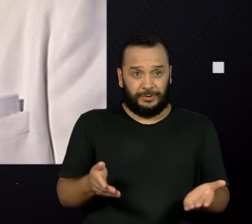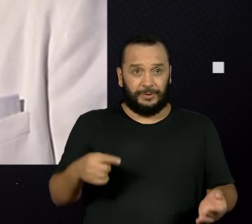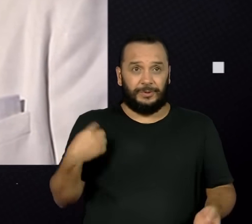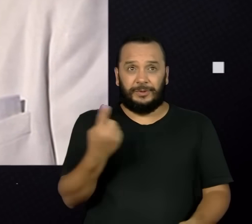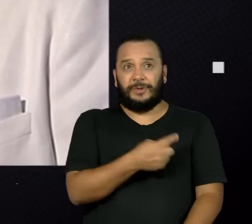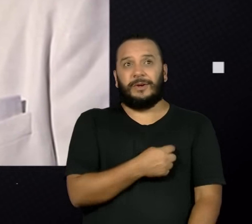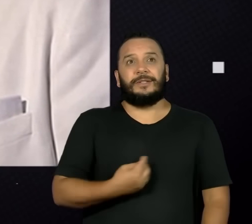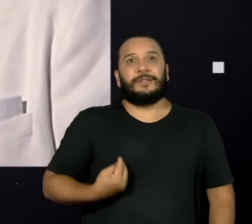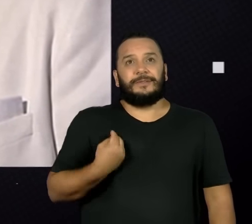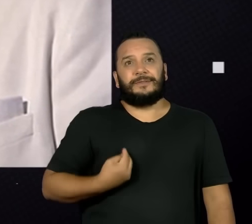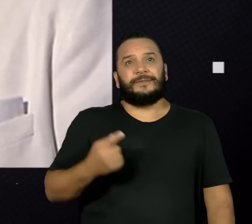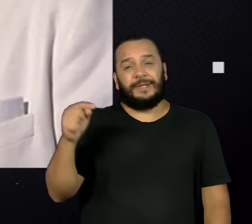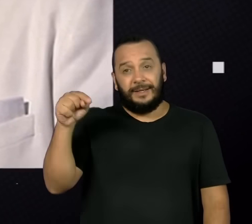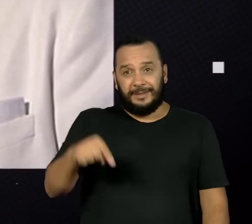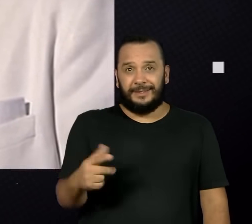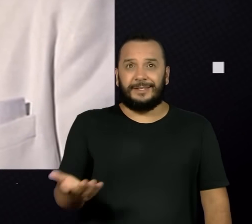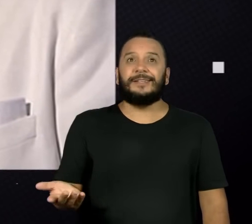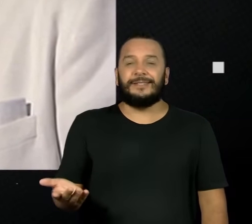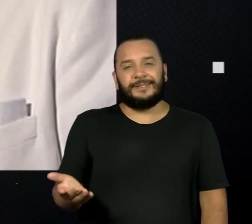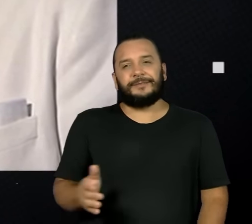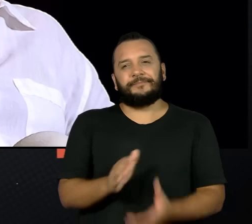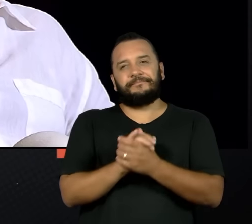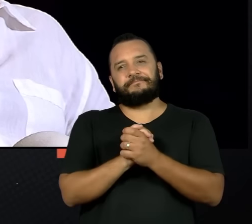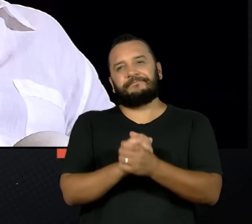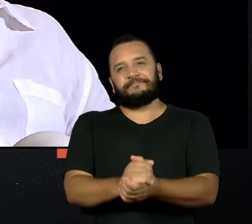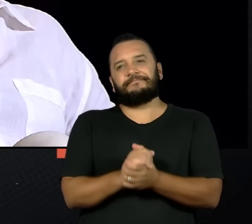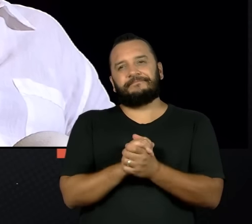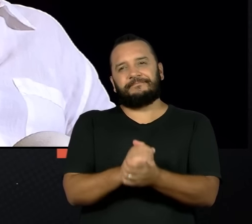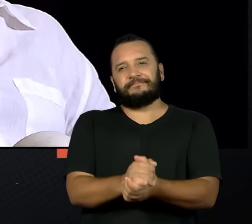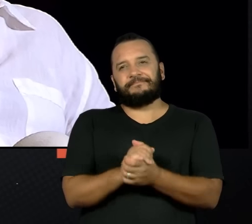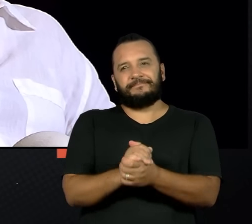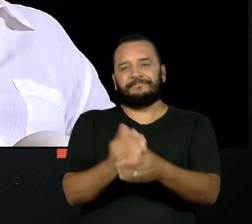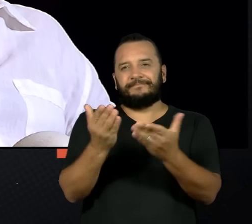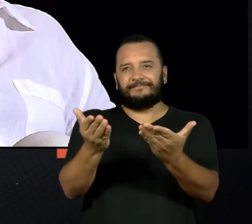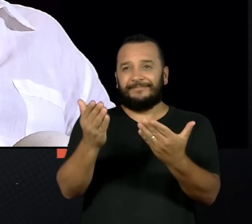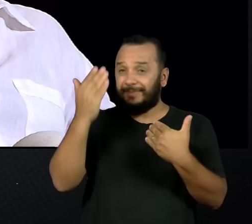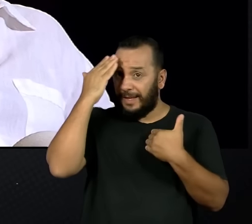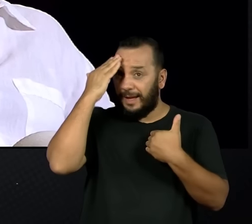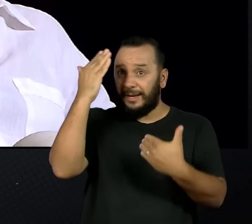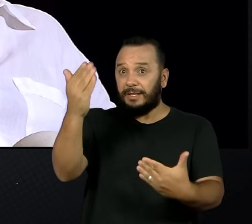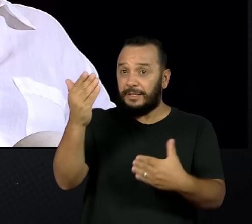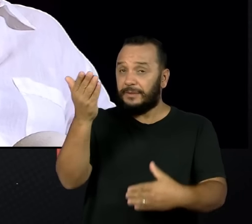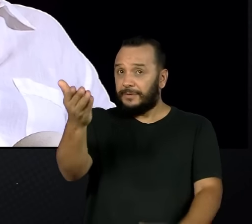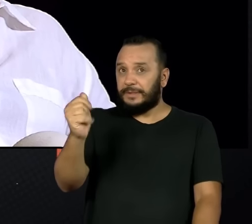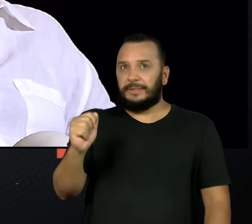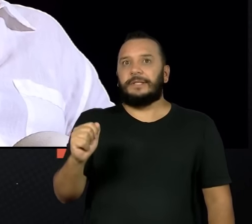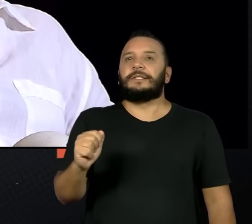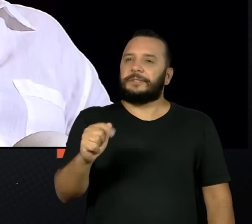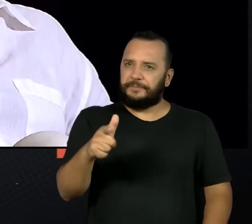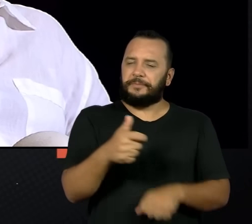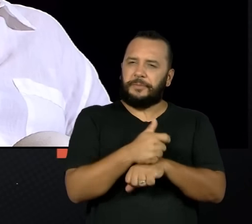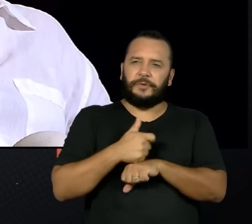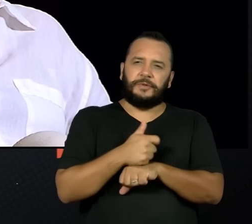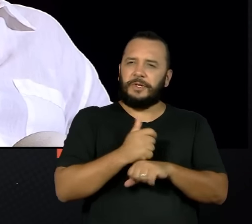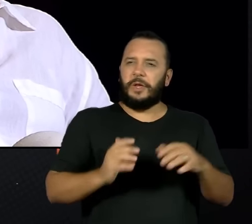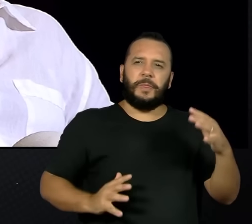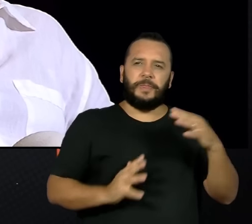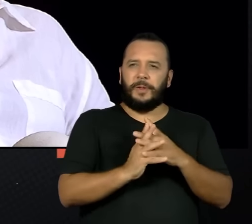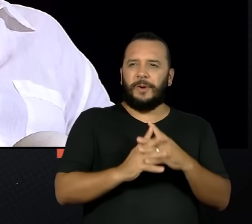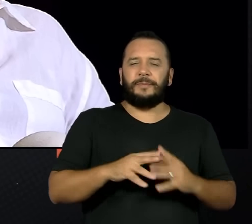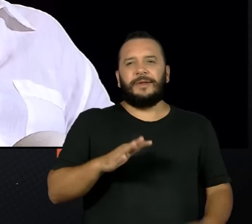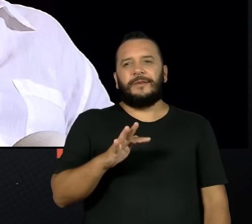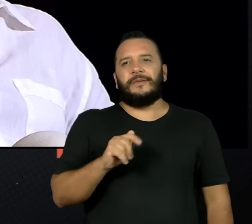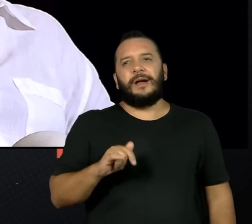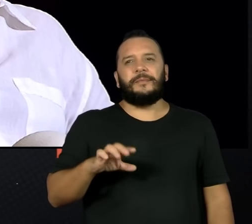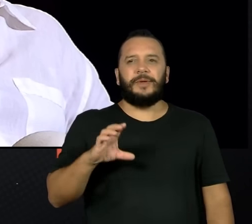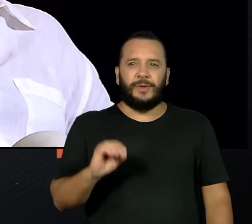aqui para aplaudir para agradecer este talento fenomenal que é Fábio